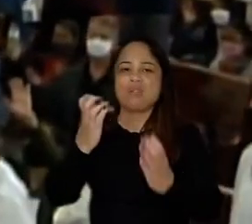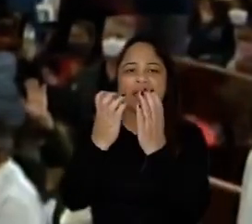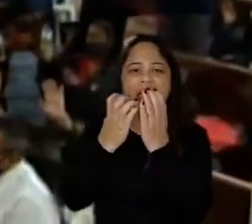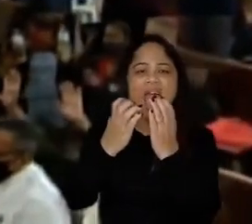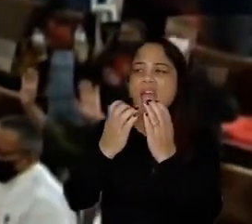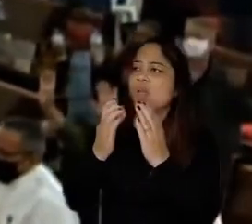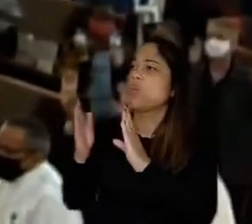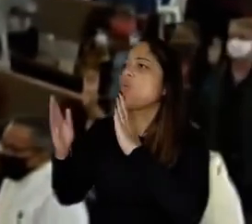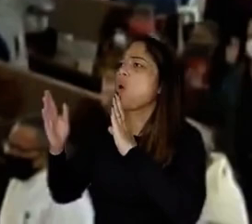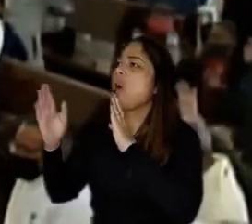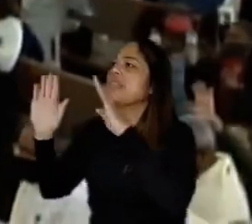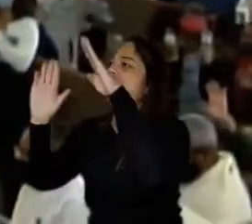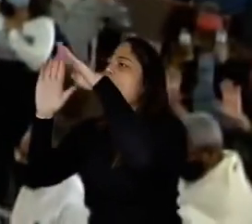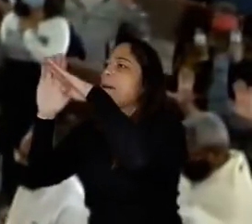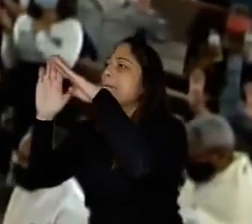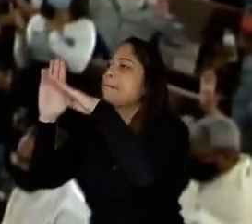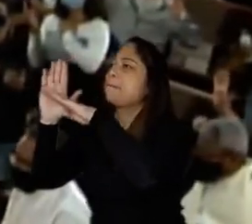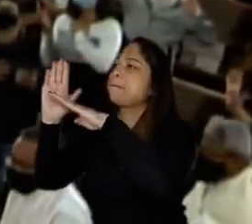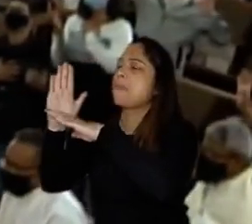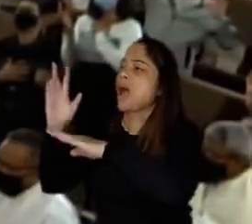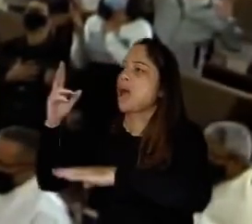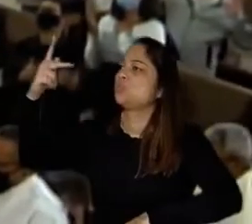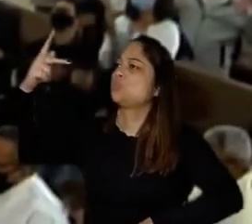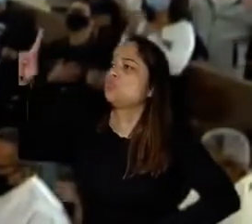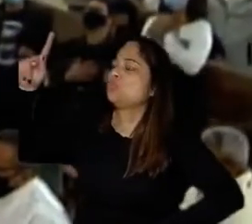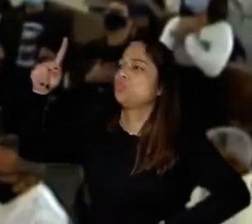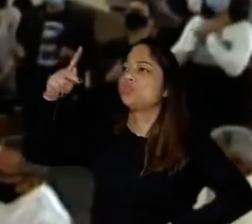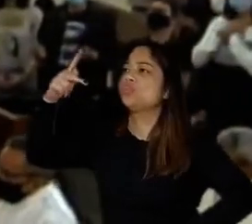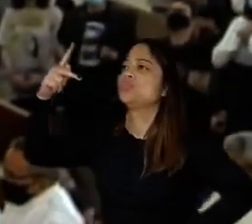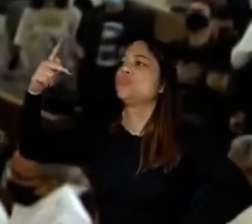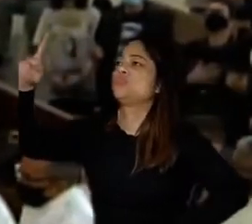Quero conhecer teus